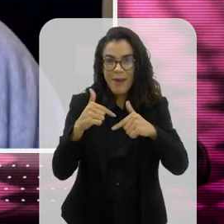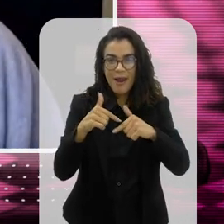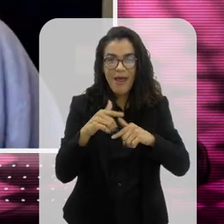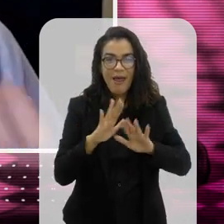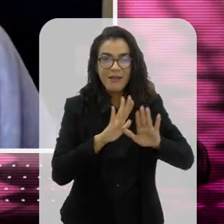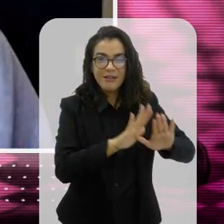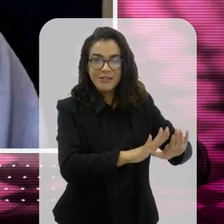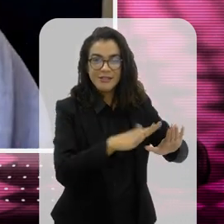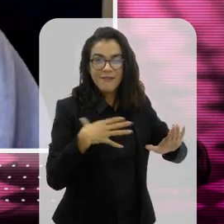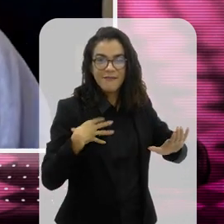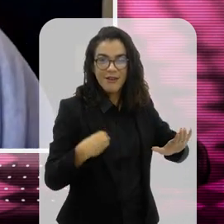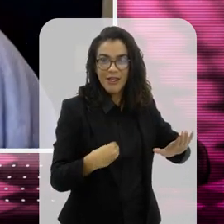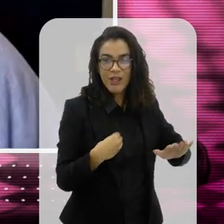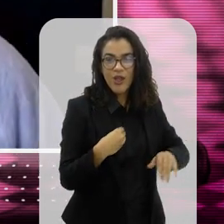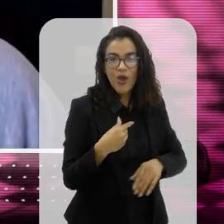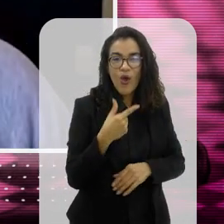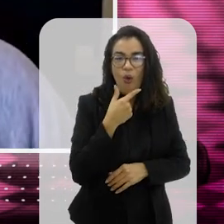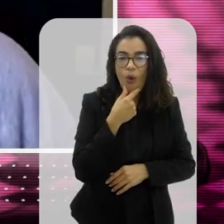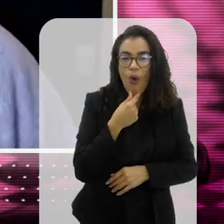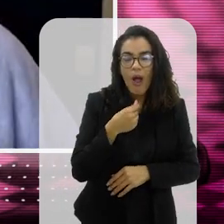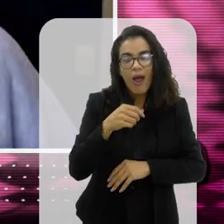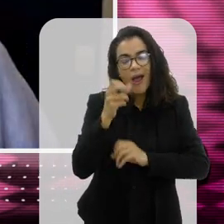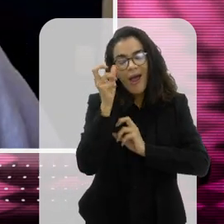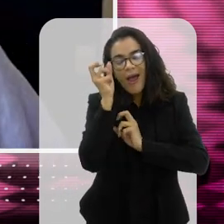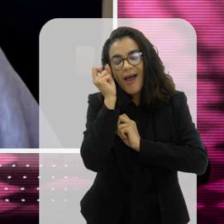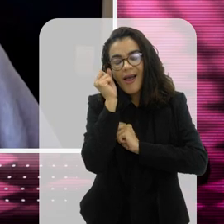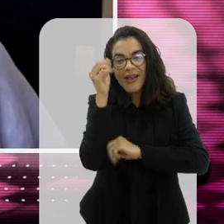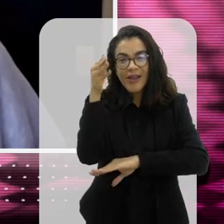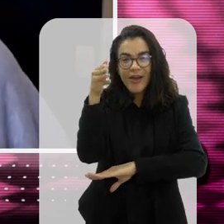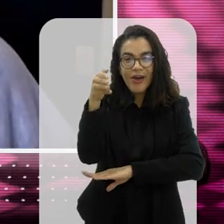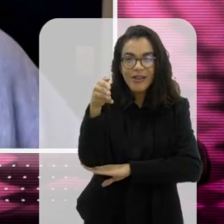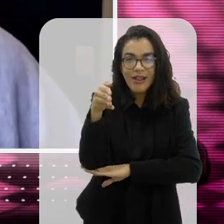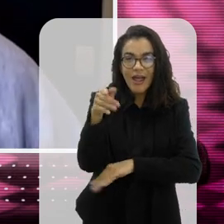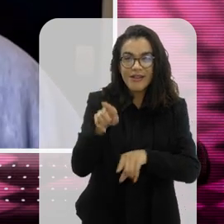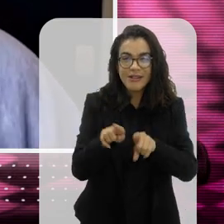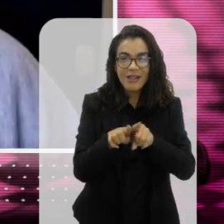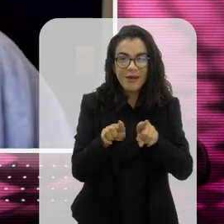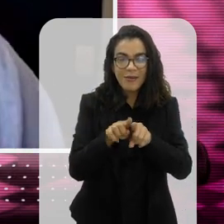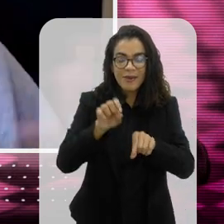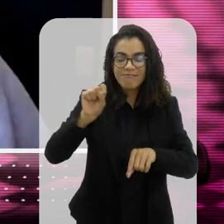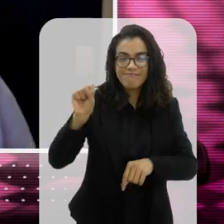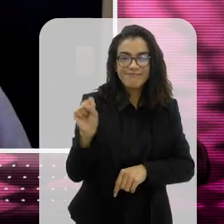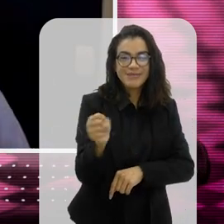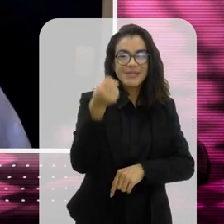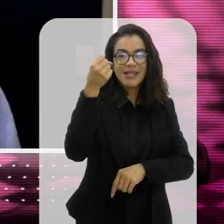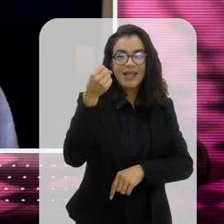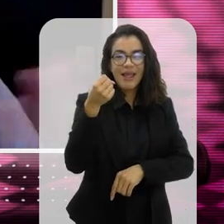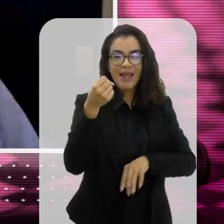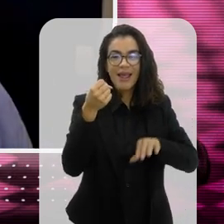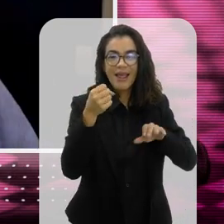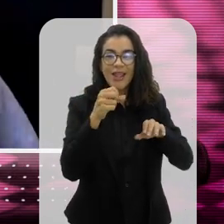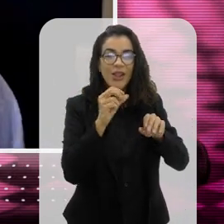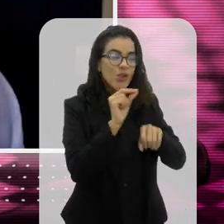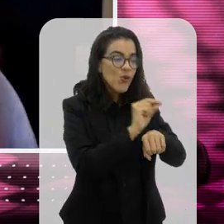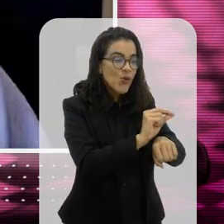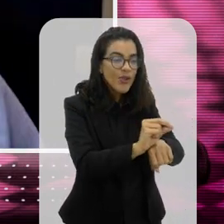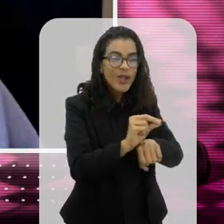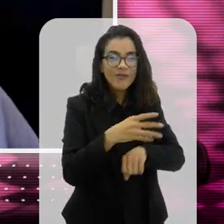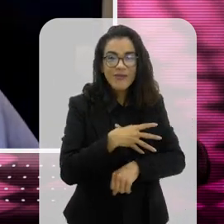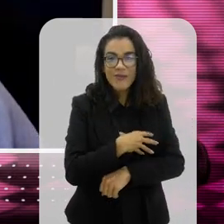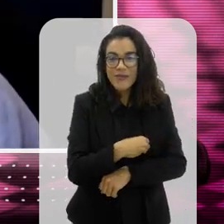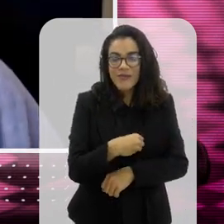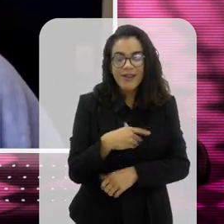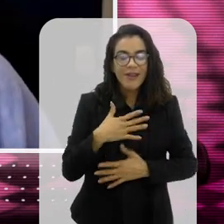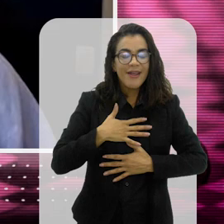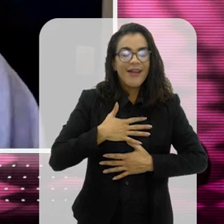pensa isso? Deve estar mega feliz de poder dormir numa cama de hotel, sabe? E tomar uma cerveja à noite sem precisar colocar da